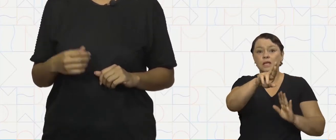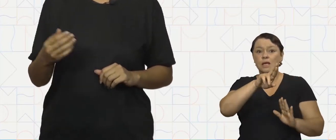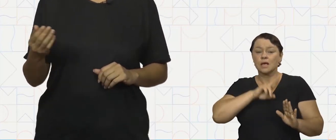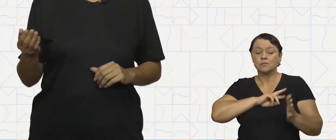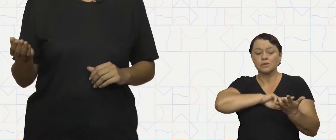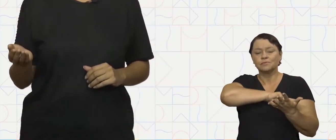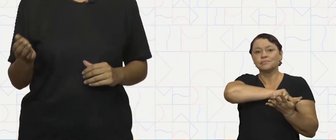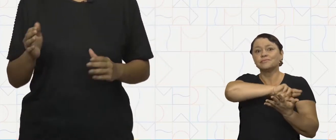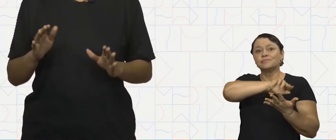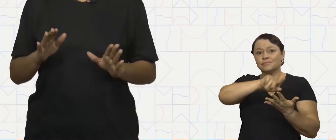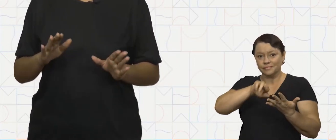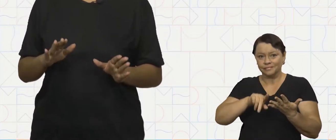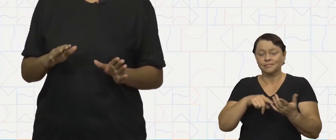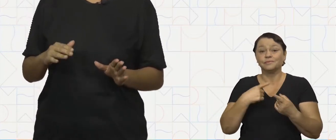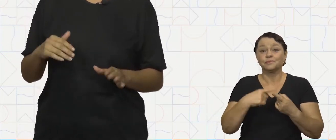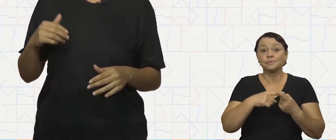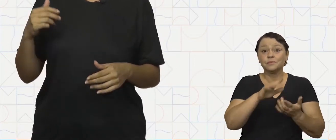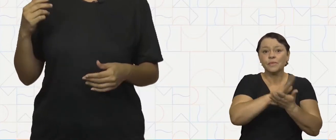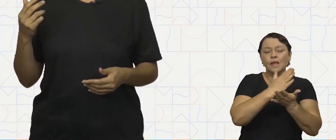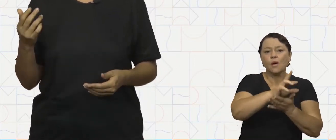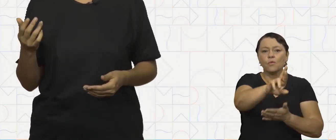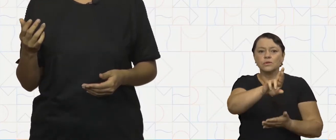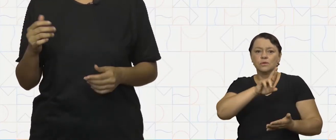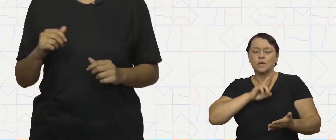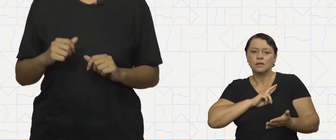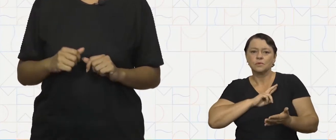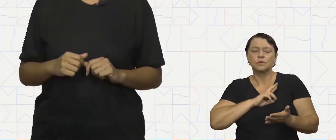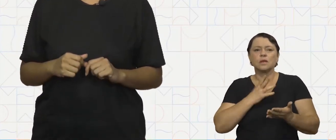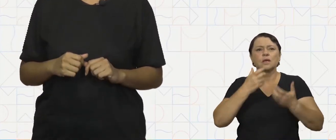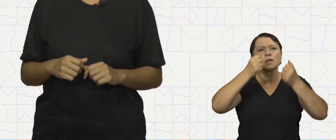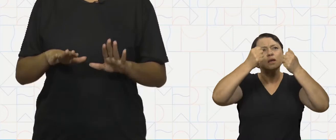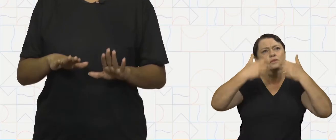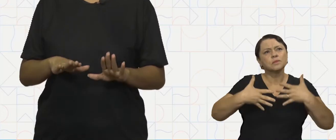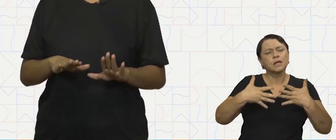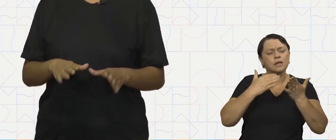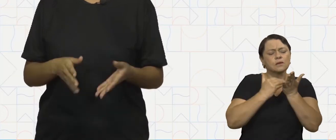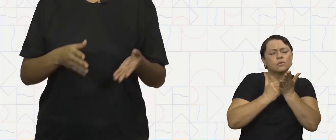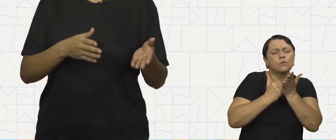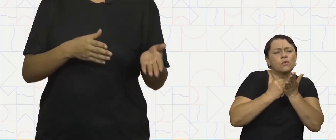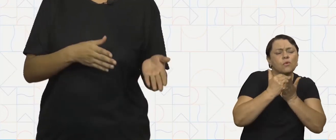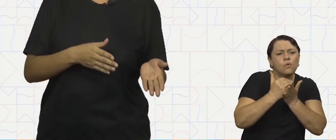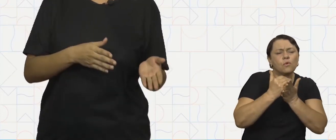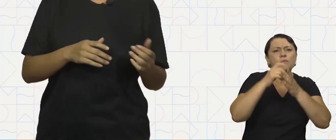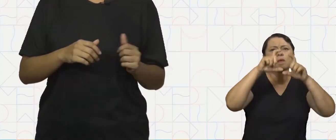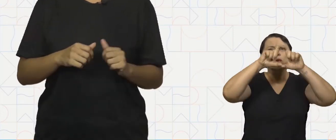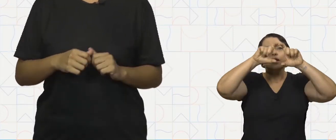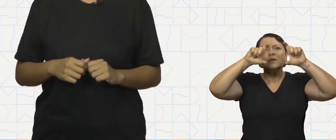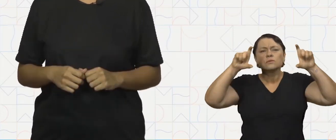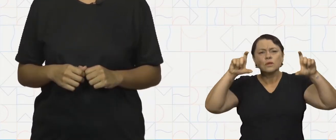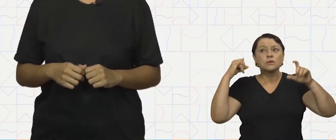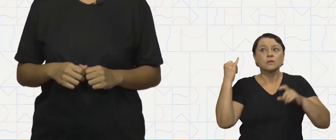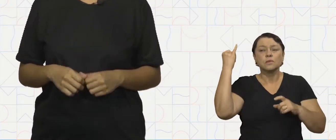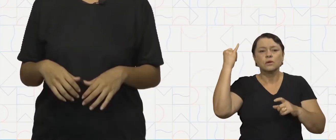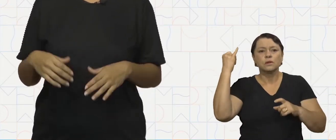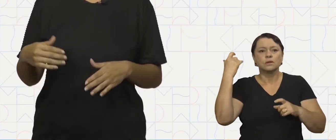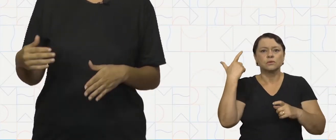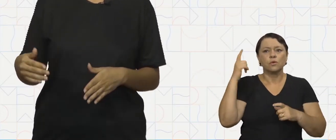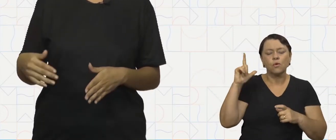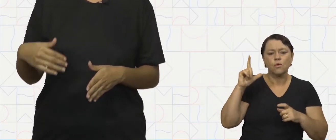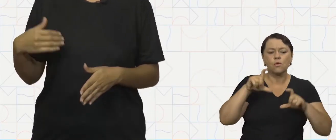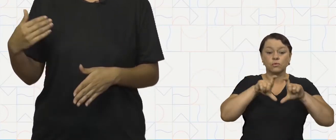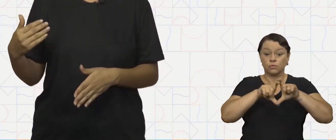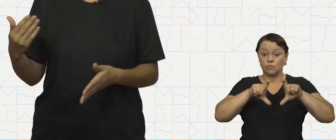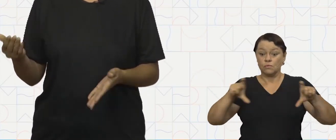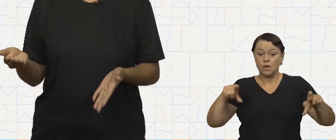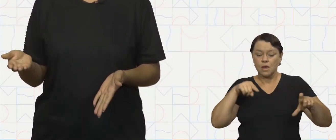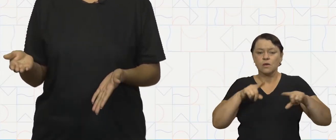diferentes. Alguns diriam que a explicação lá do início foi importante, outros destacariam a parte dos materiais e